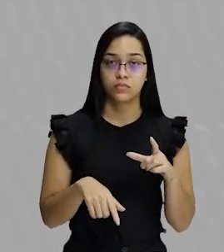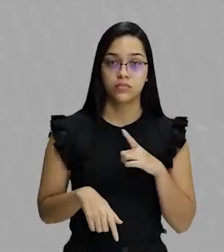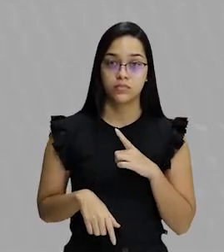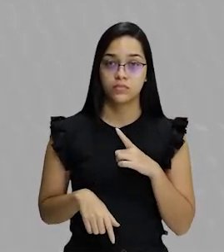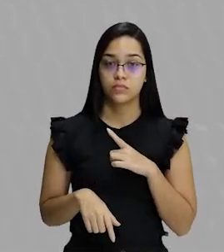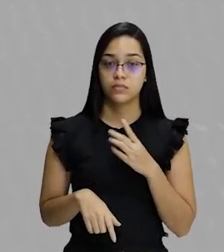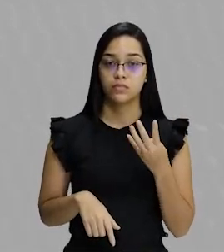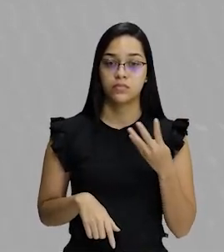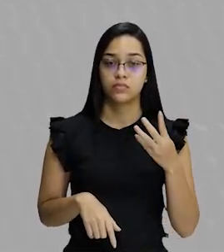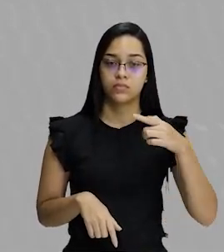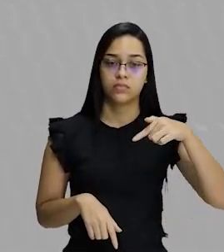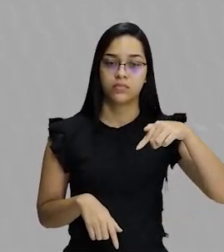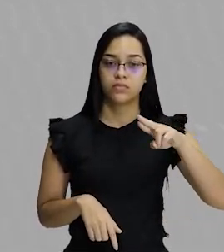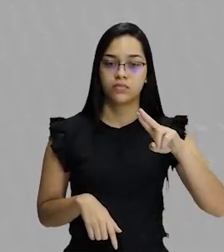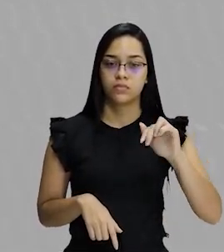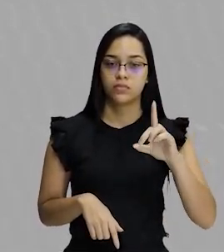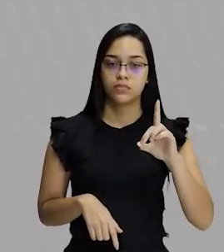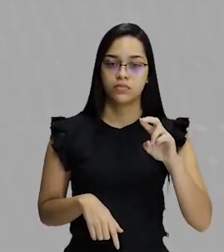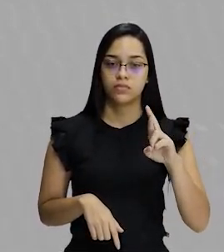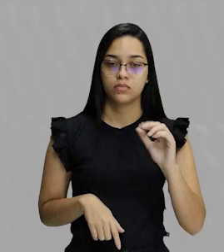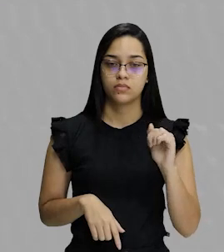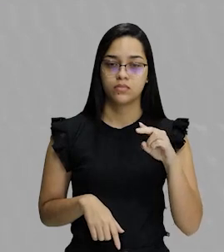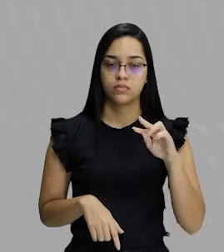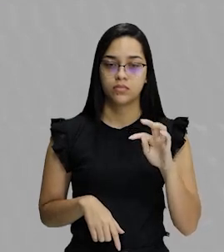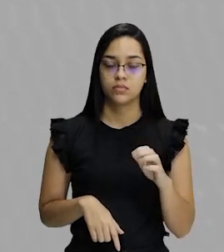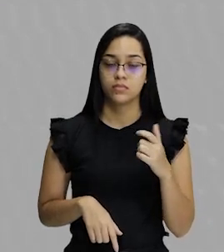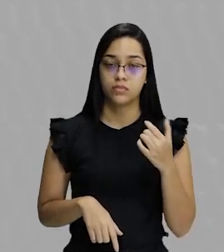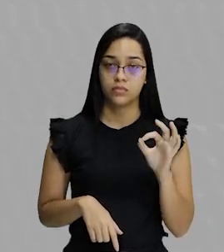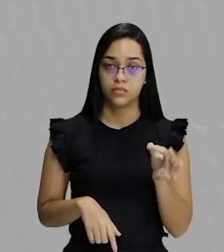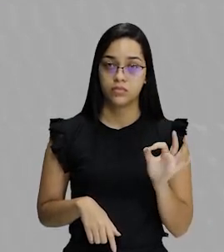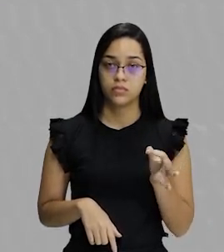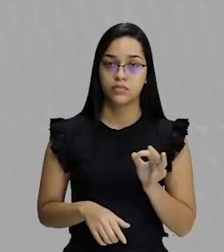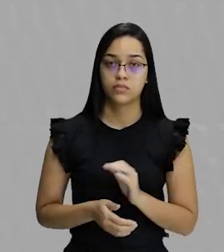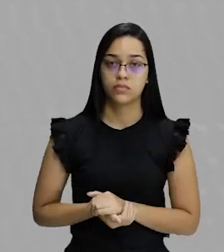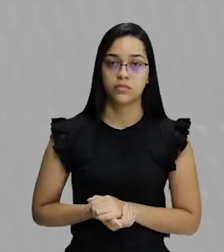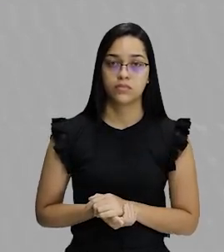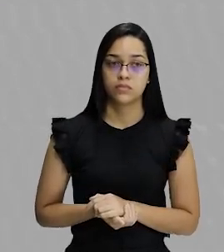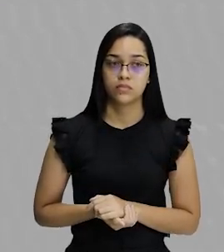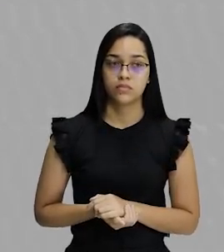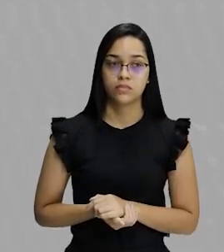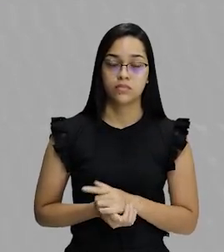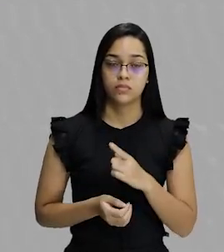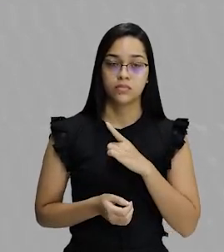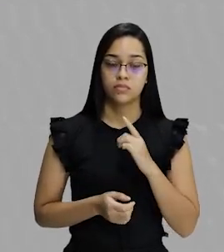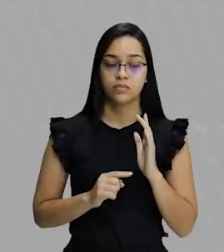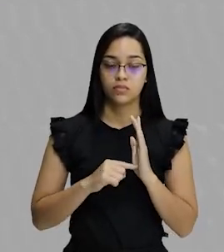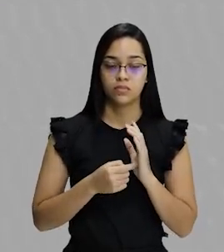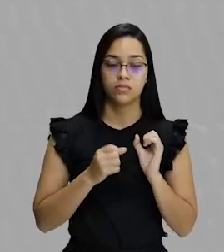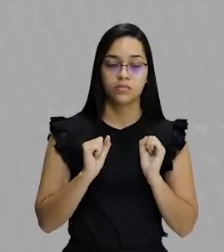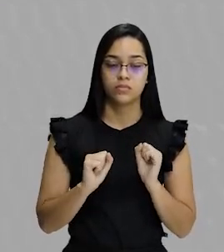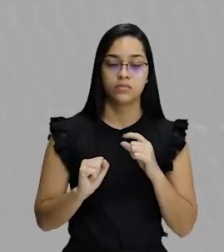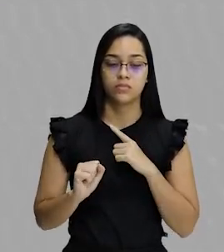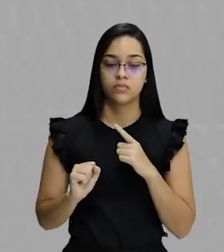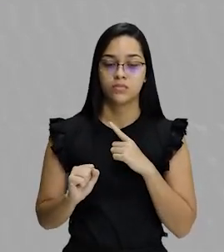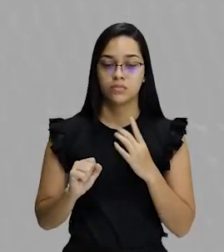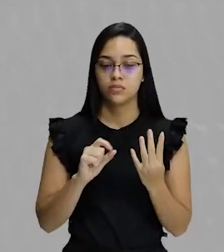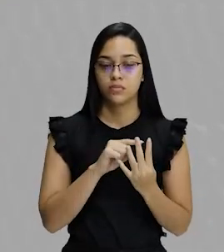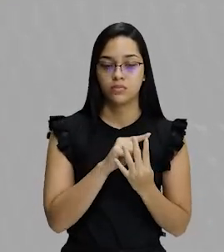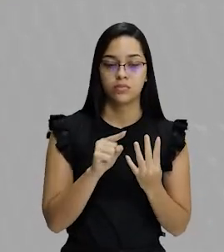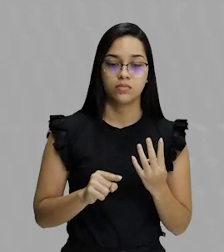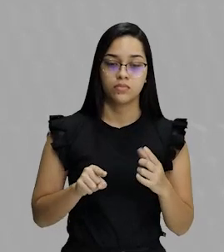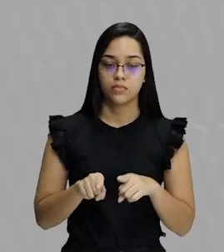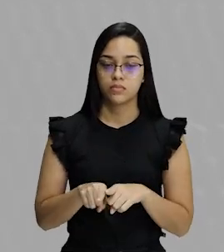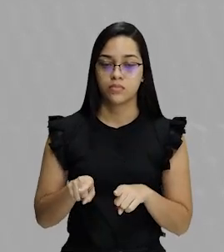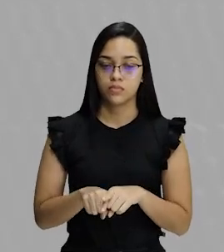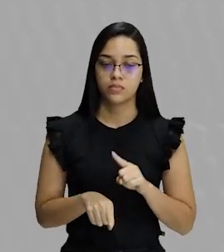no quarto quadrante, certo? Pessoal, então os pontos podem estar aqui nos quadrantes, daqui a